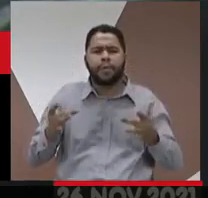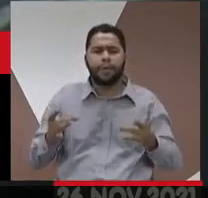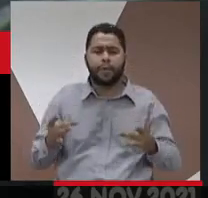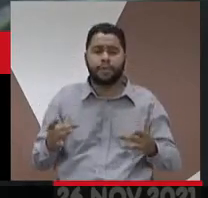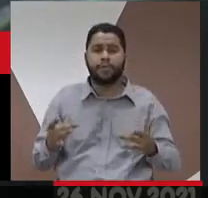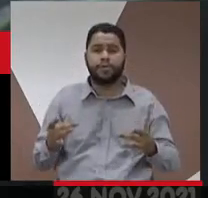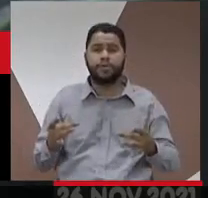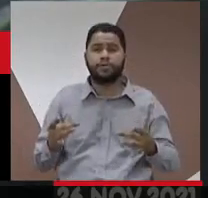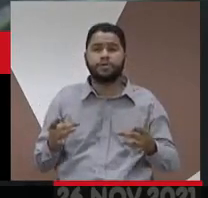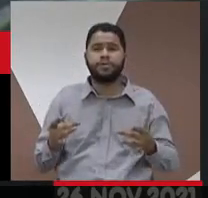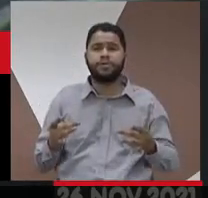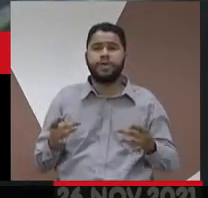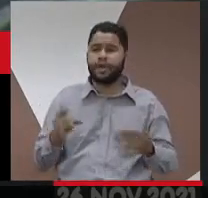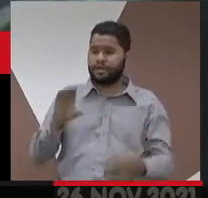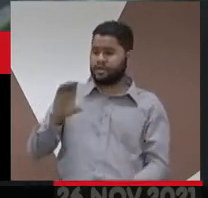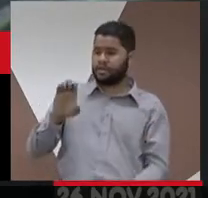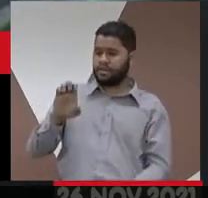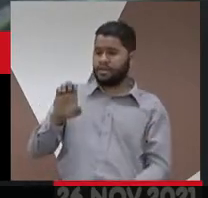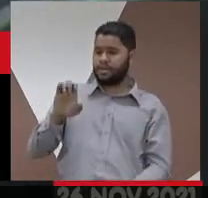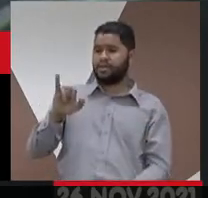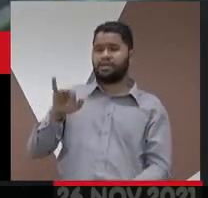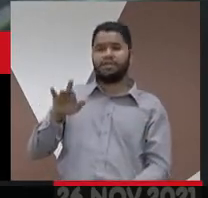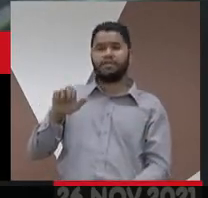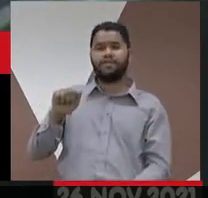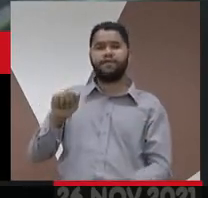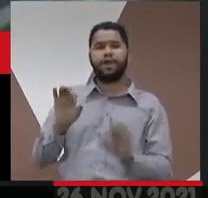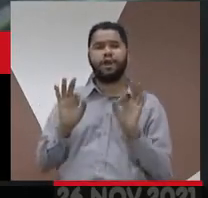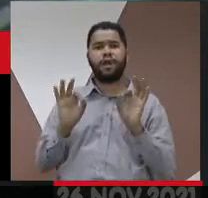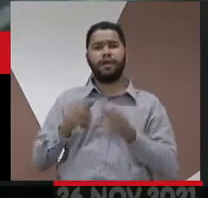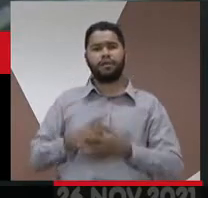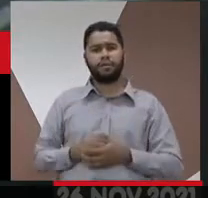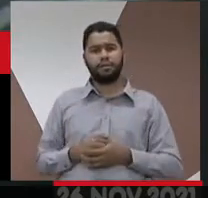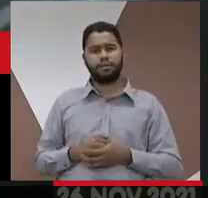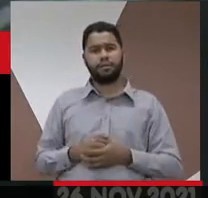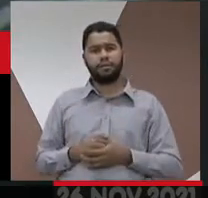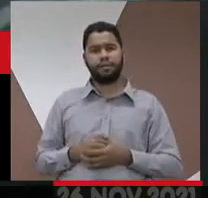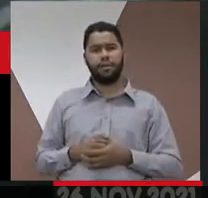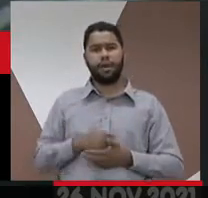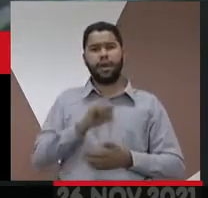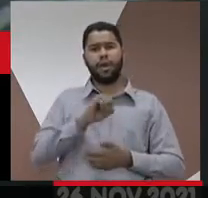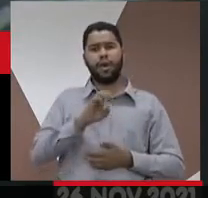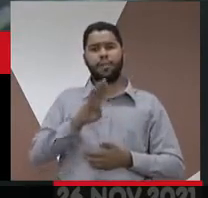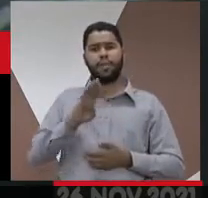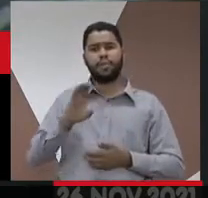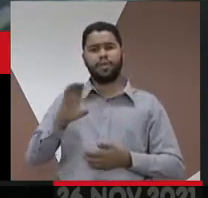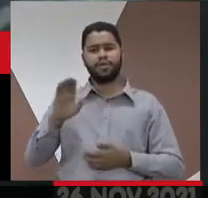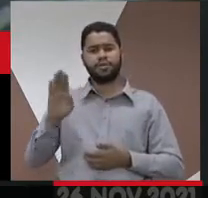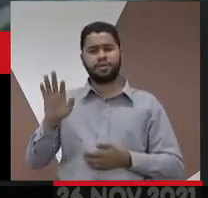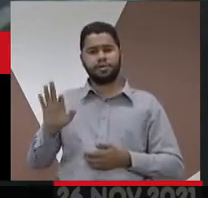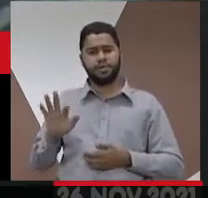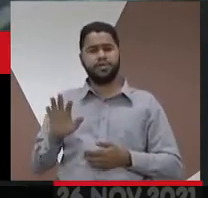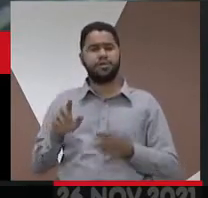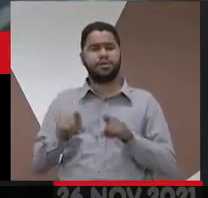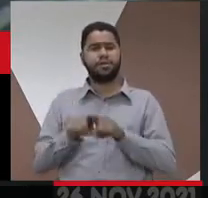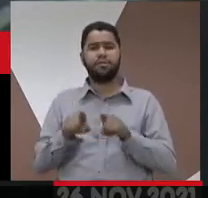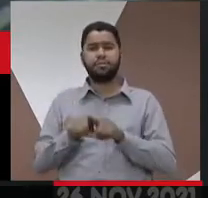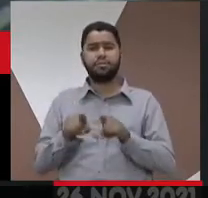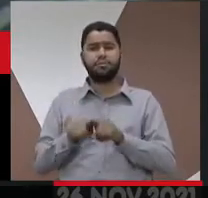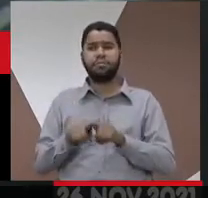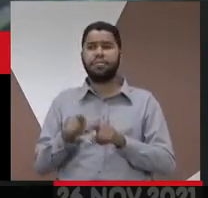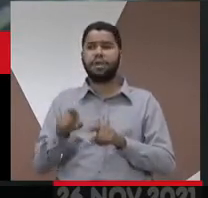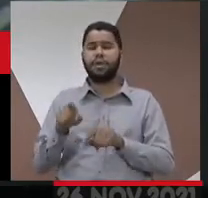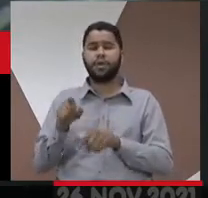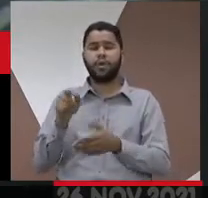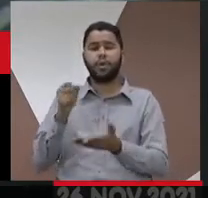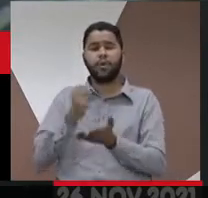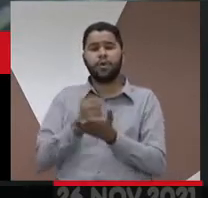A CEINFRA não fez nada. A OMBC contratou a Century e a Sistra